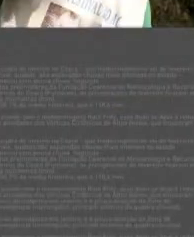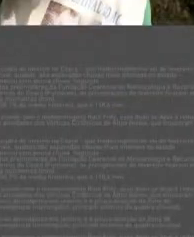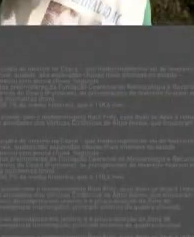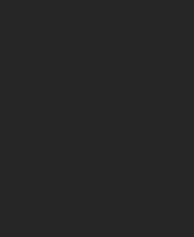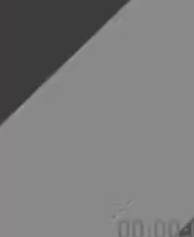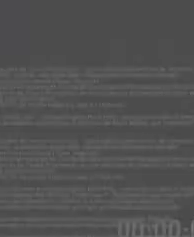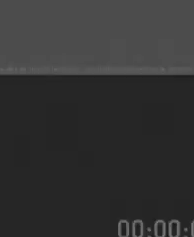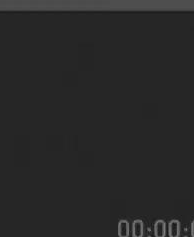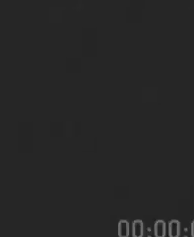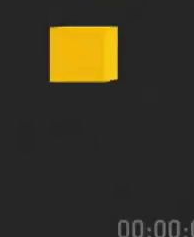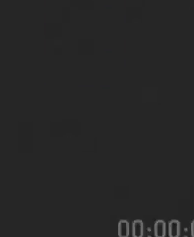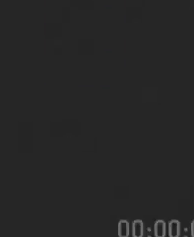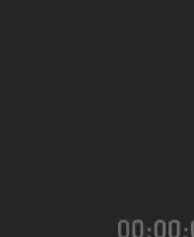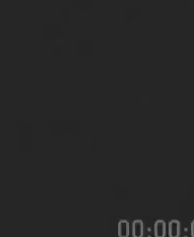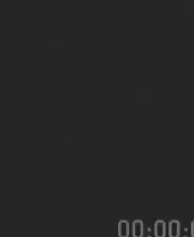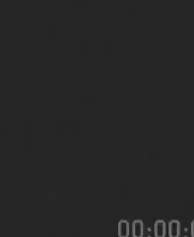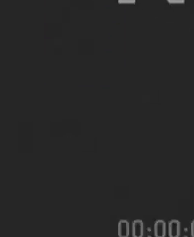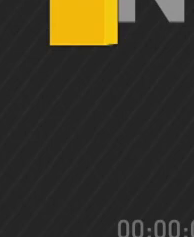ae